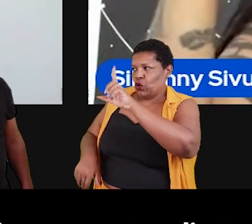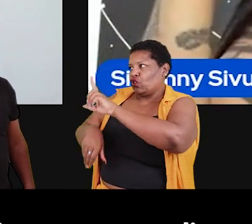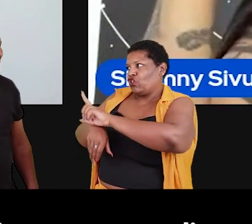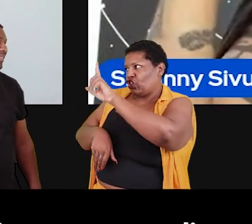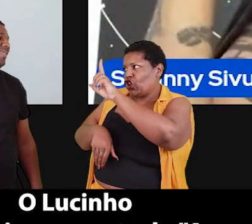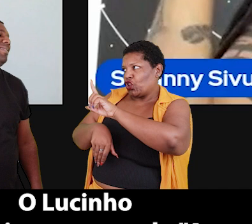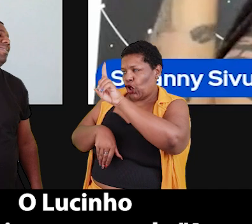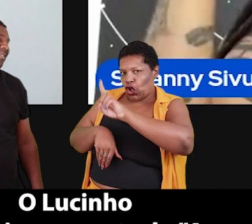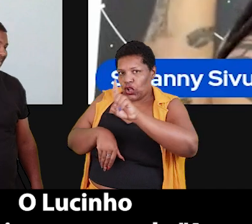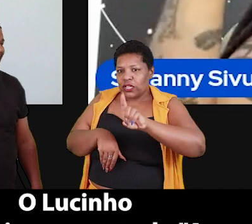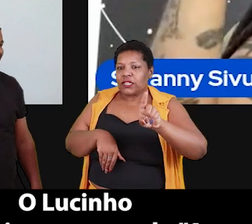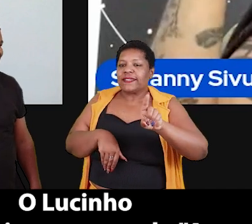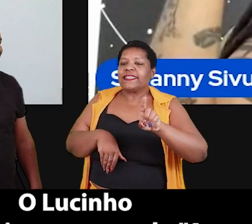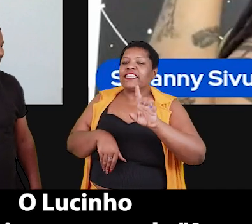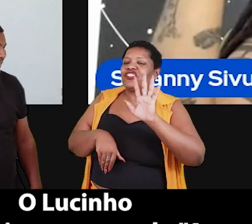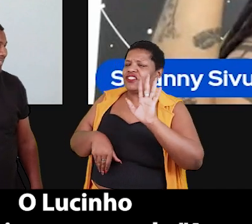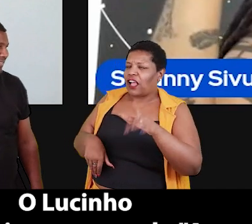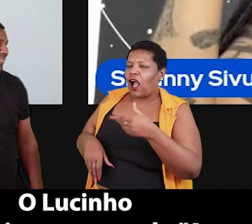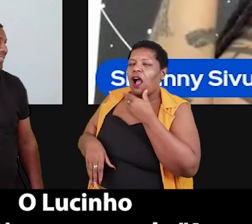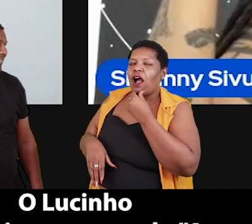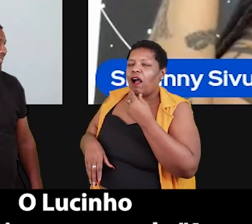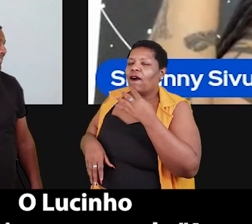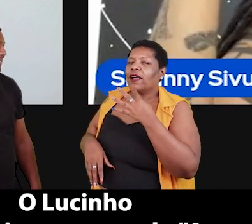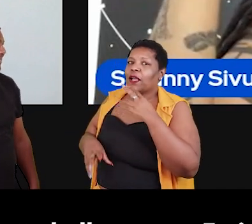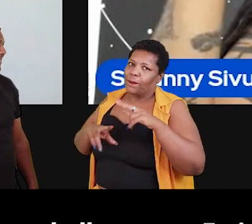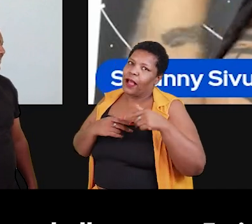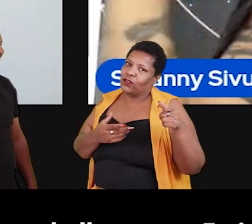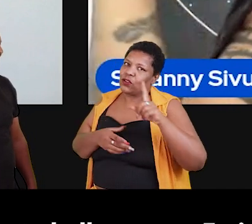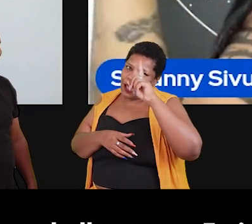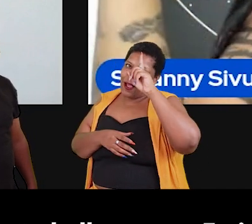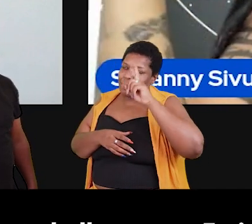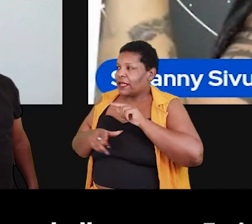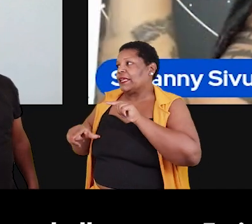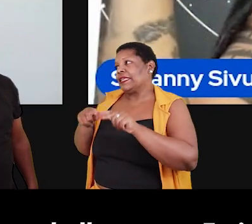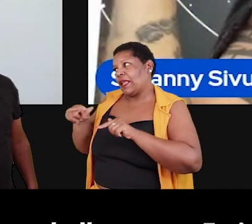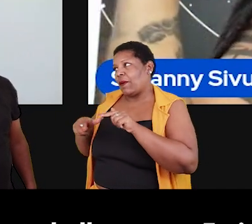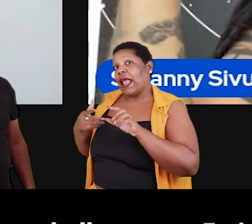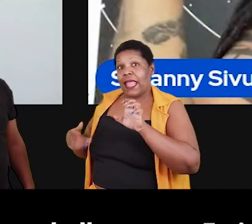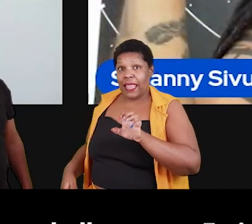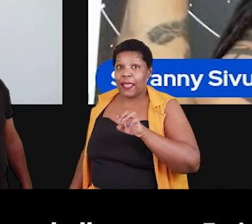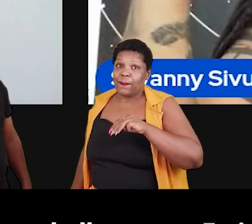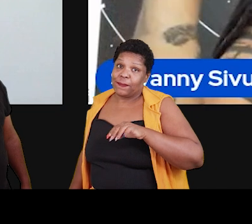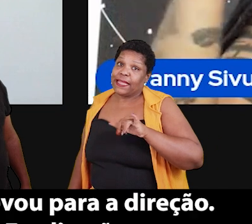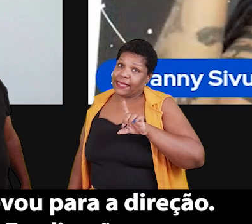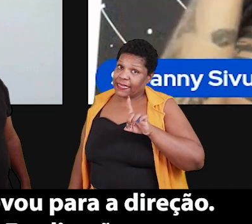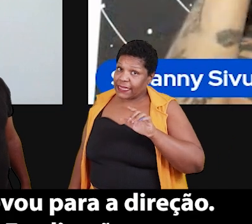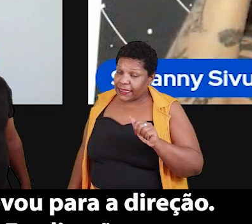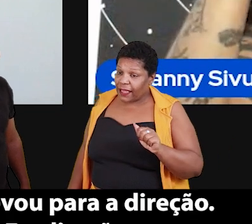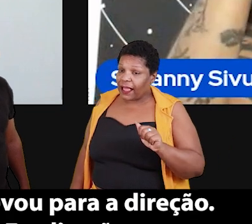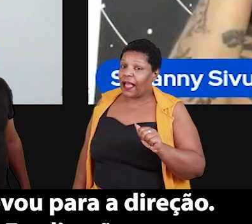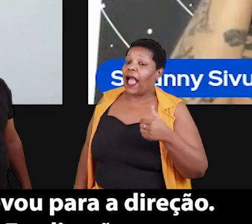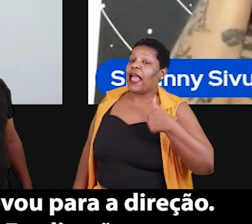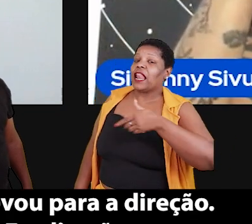outros diretores. O Lucinho já me conhecia por conta do Amarelo e por conta de trabalhar com o Emicida. E aí levou